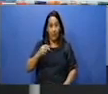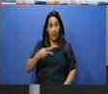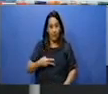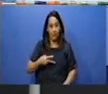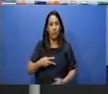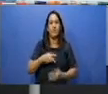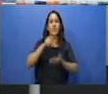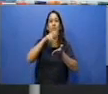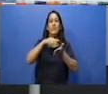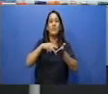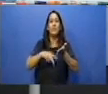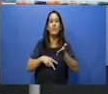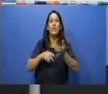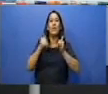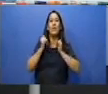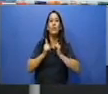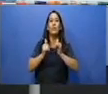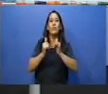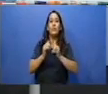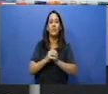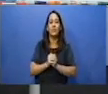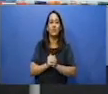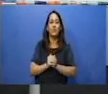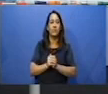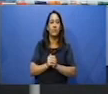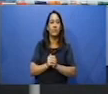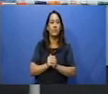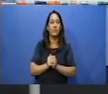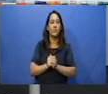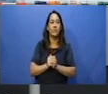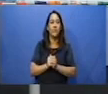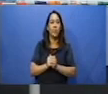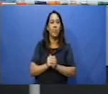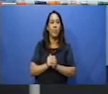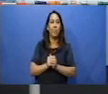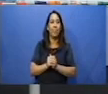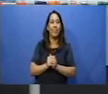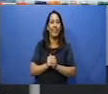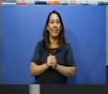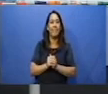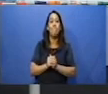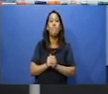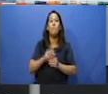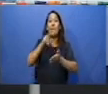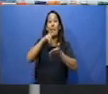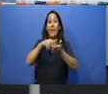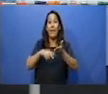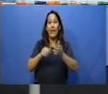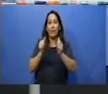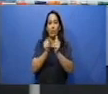essa notícia, tá? Bem bonitinho aí com a família.